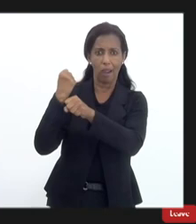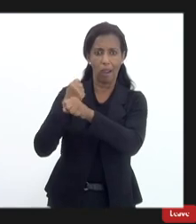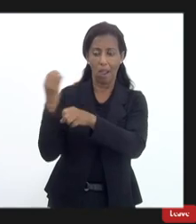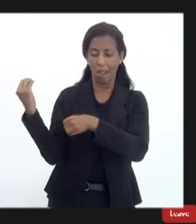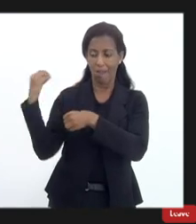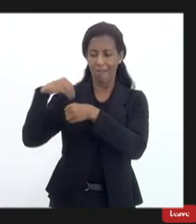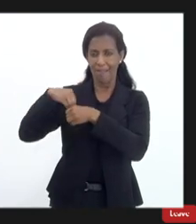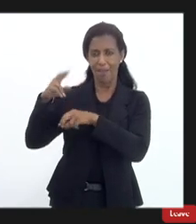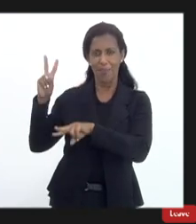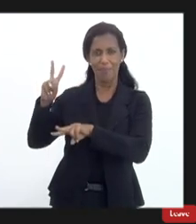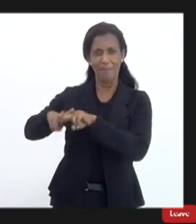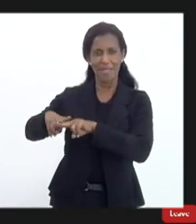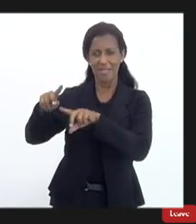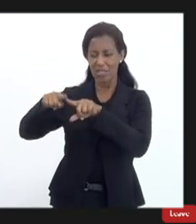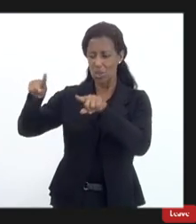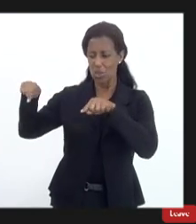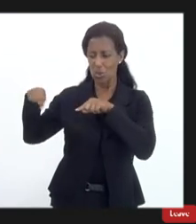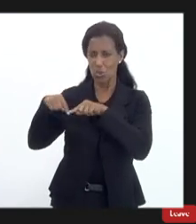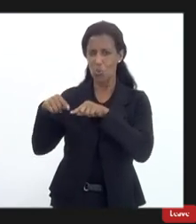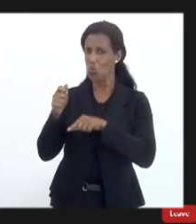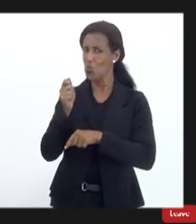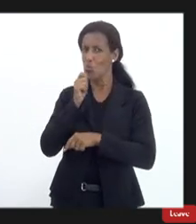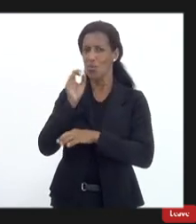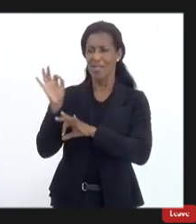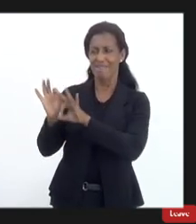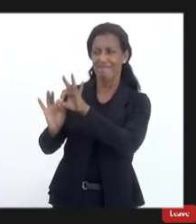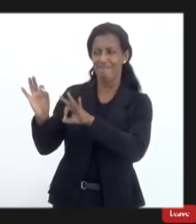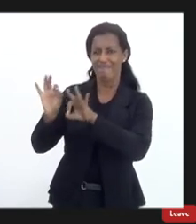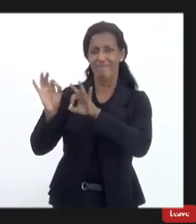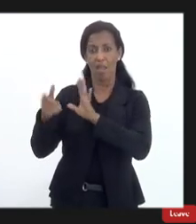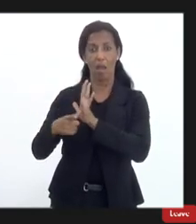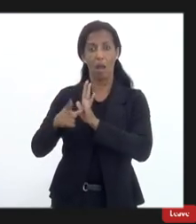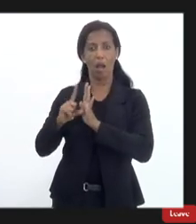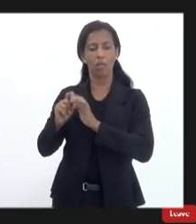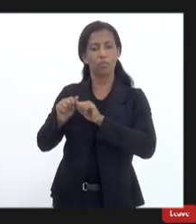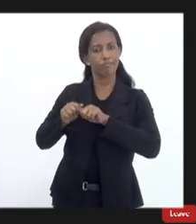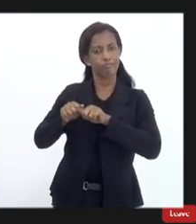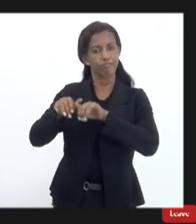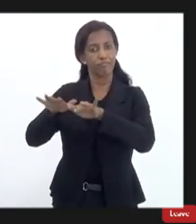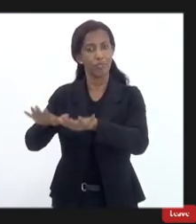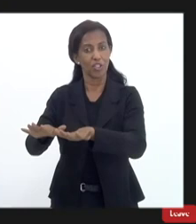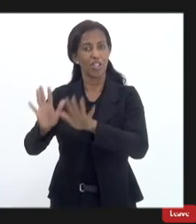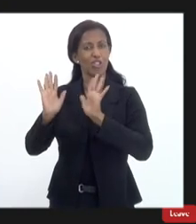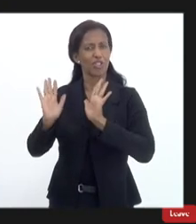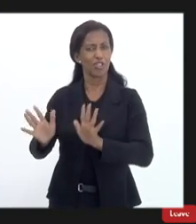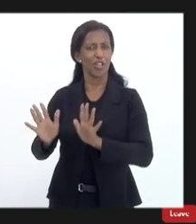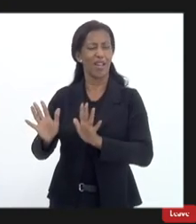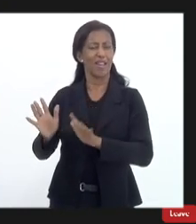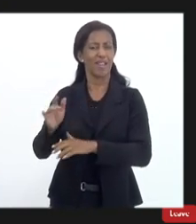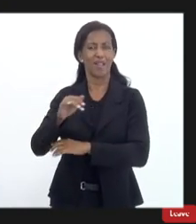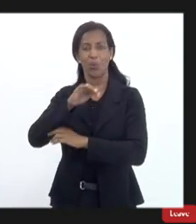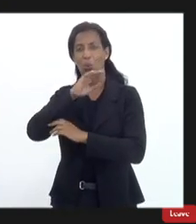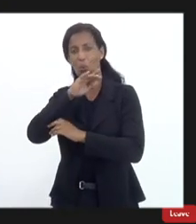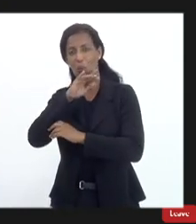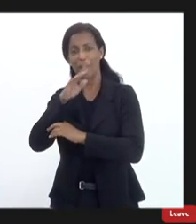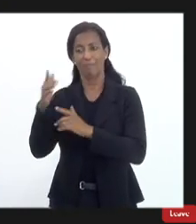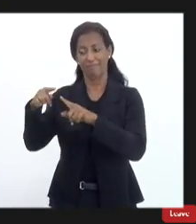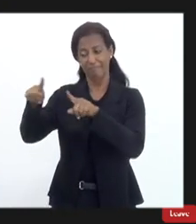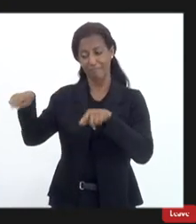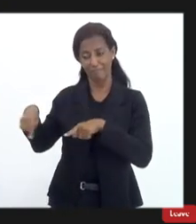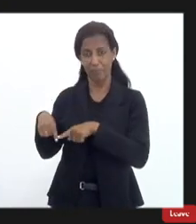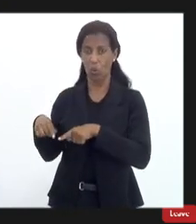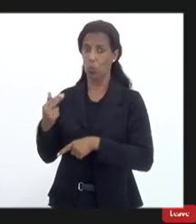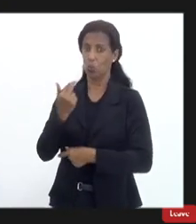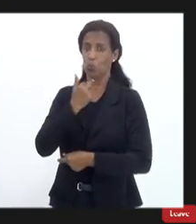estrutura dos presídios e não apresentam as condições, antes da pandemia, né, as condições ideais de escolarização. Mas essa é